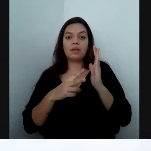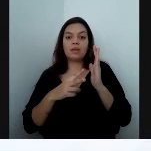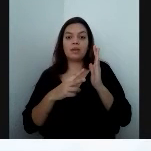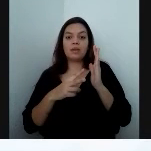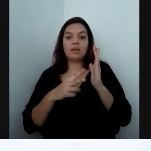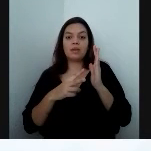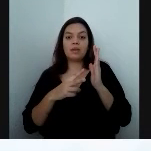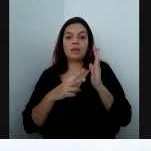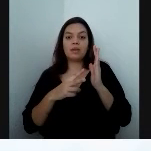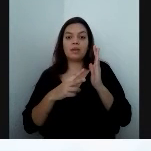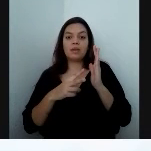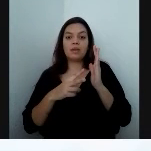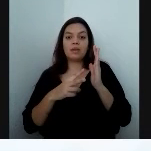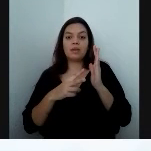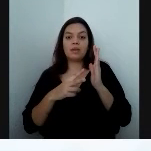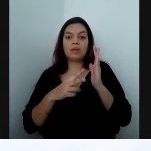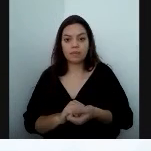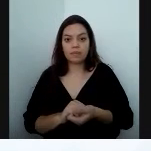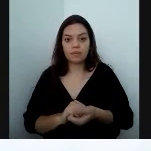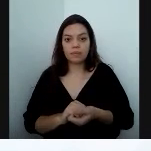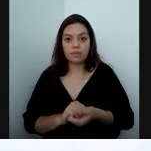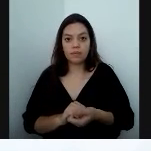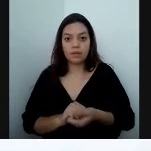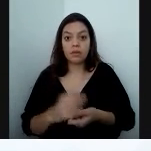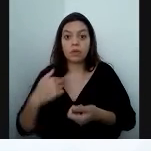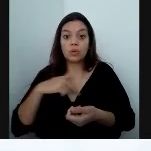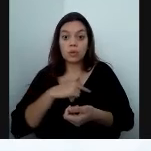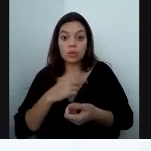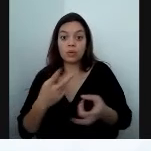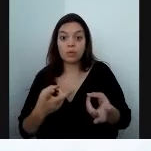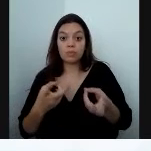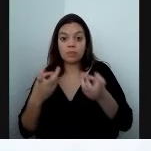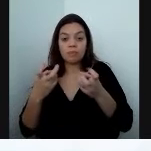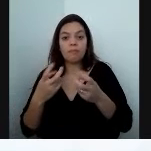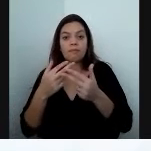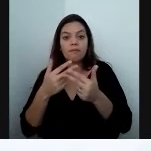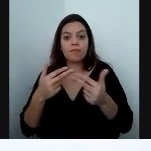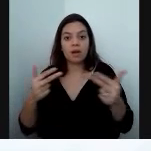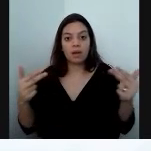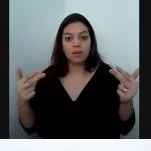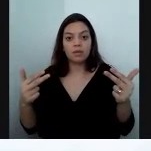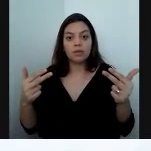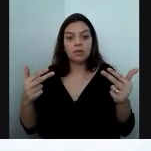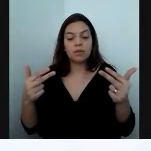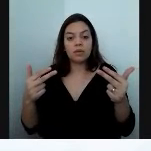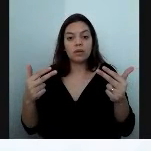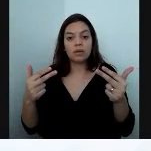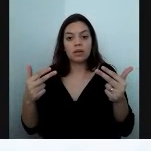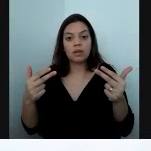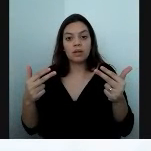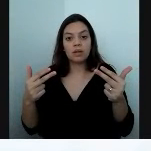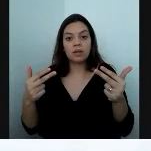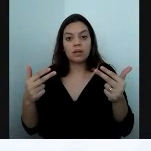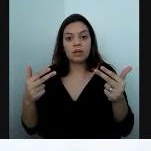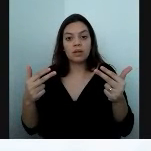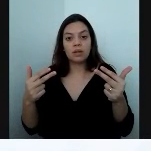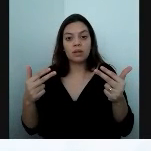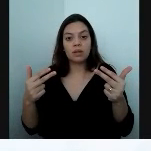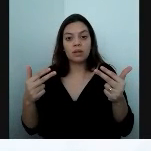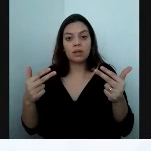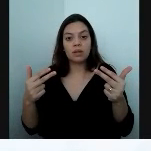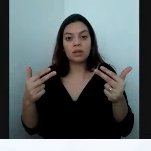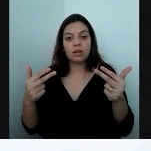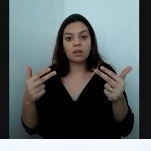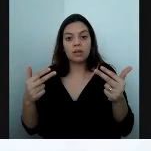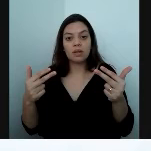valer direitos. E a gente tem observado em vários momentos, né? Em vários aspectos, a ação sindical que foi essencial para